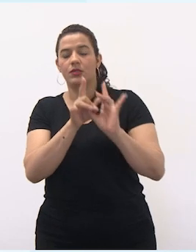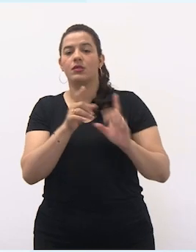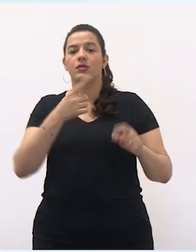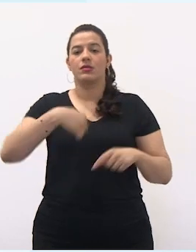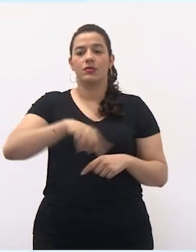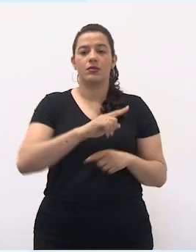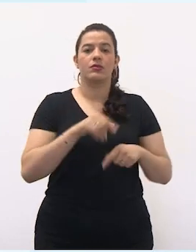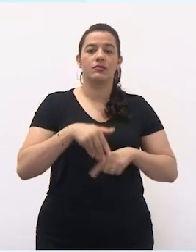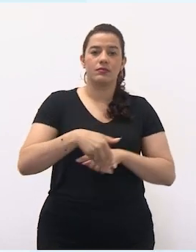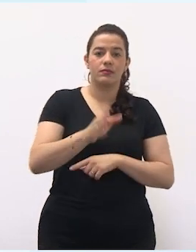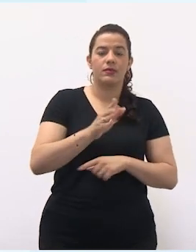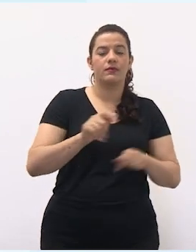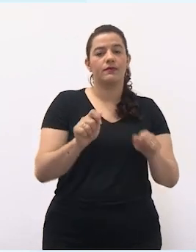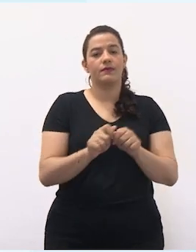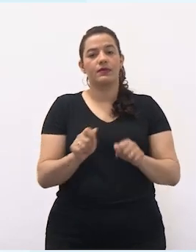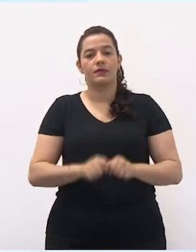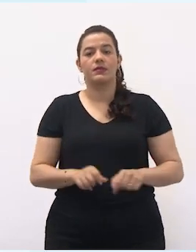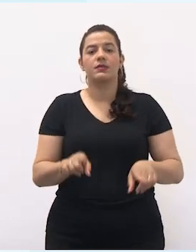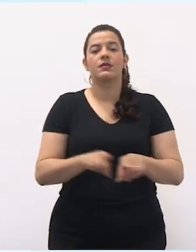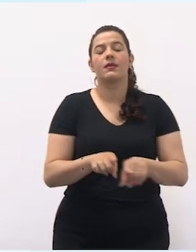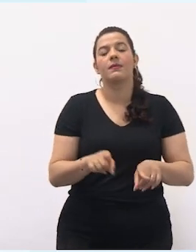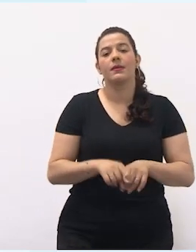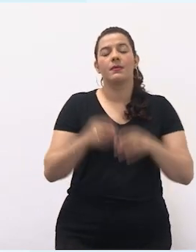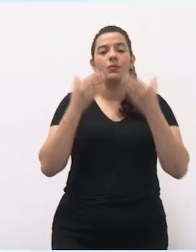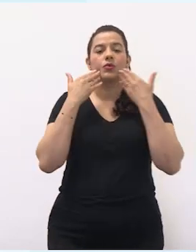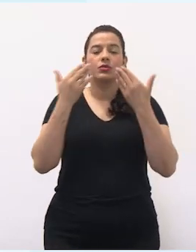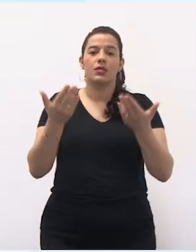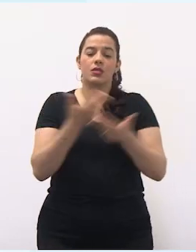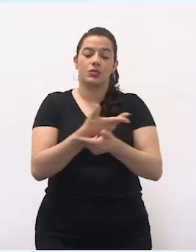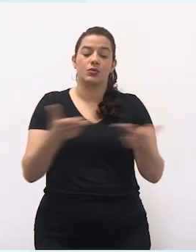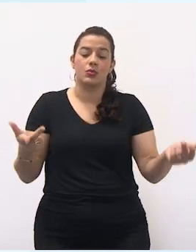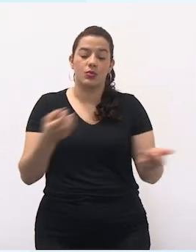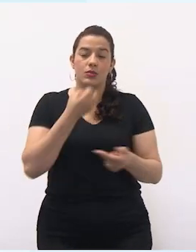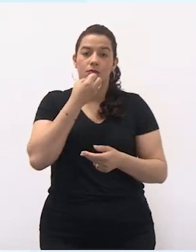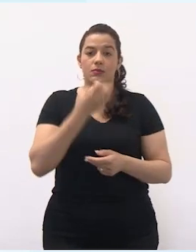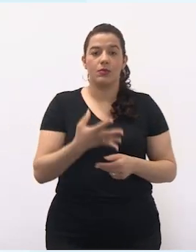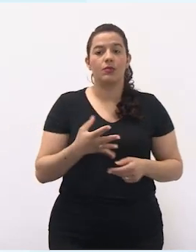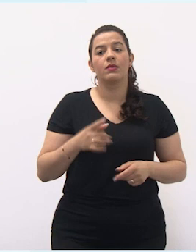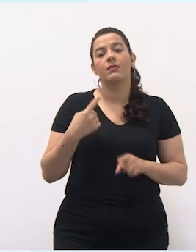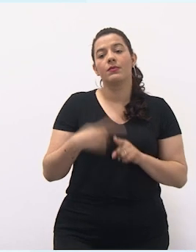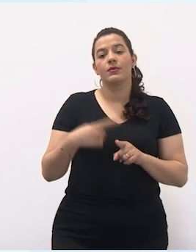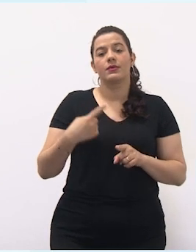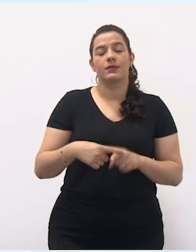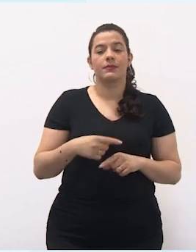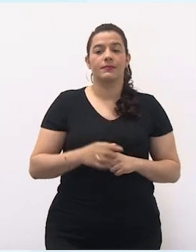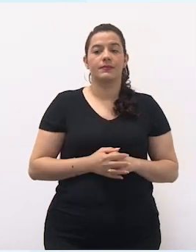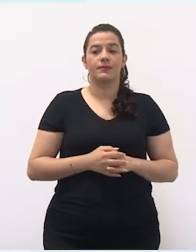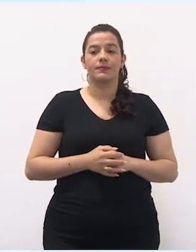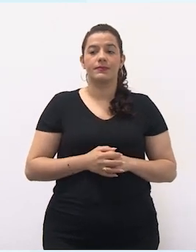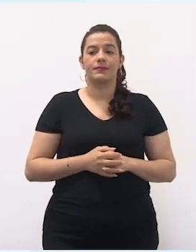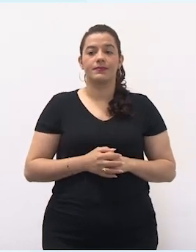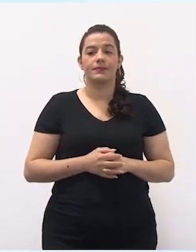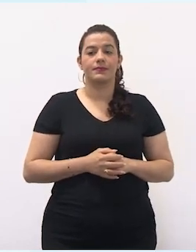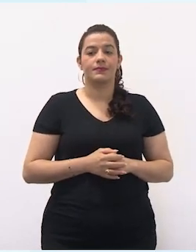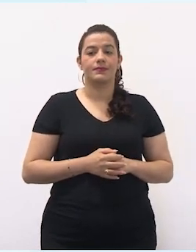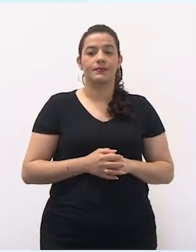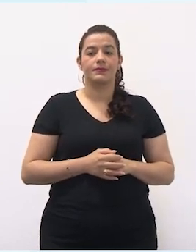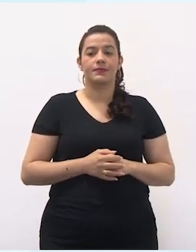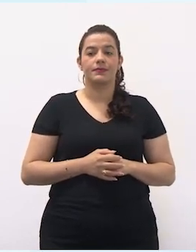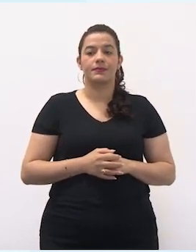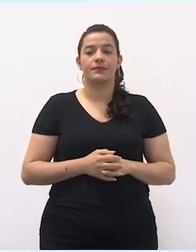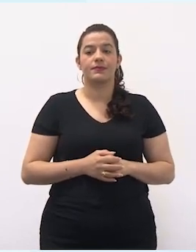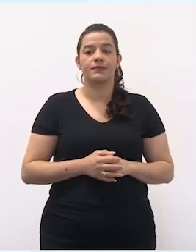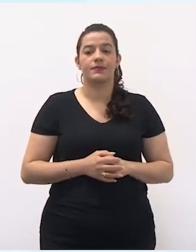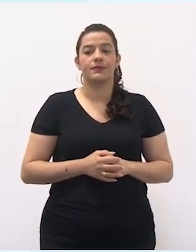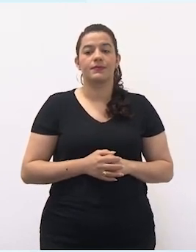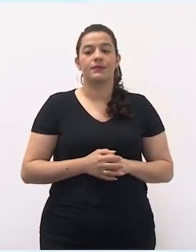fazer aí também, né, mostrar essas boas práticas. Por quê? Pode passar o slide. Ah, não, desculpa, pode manter